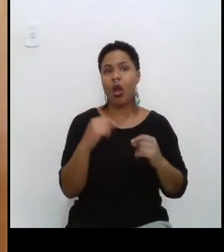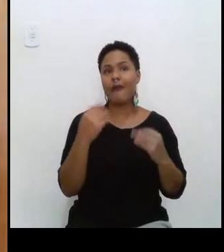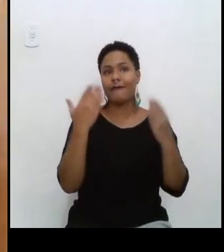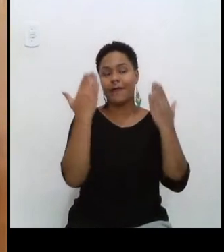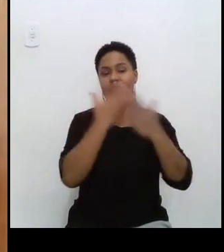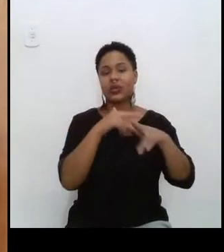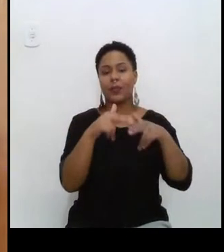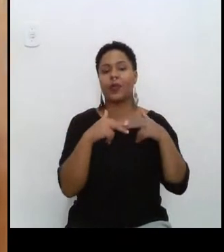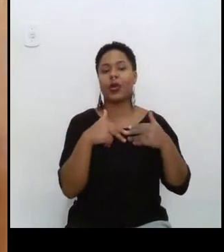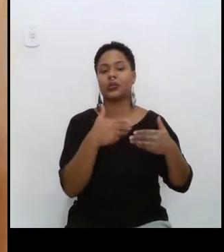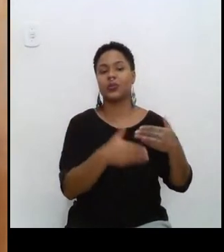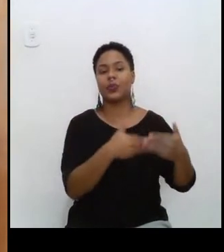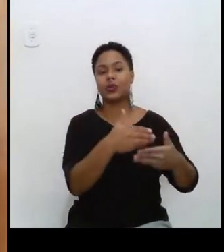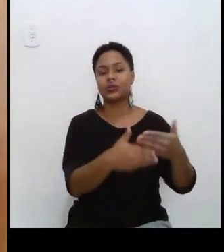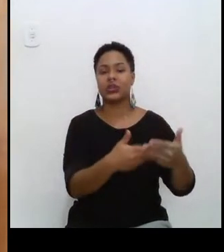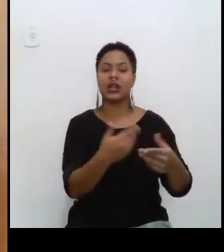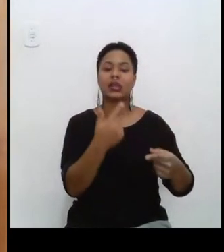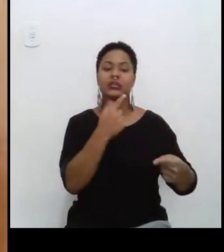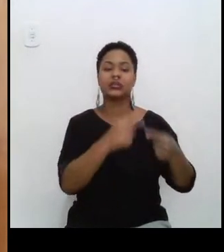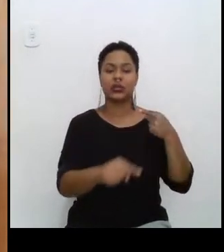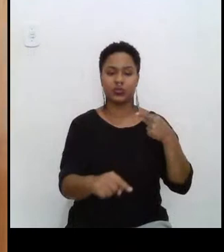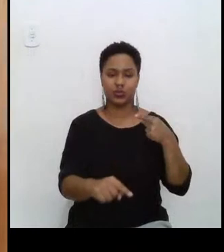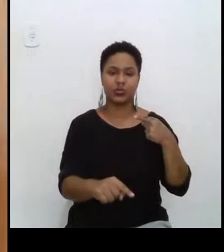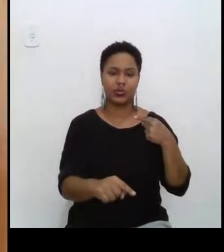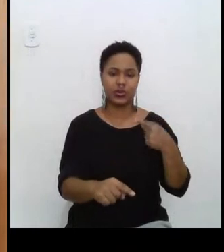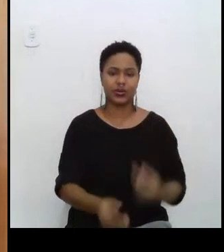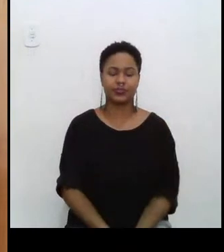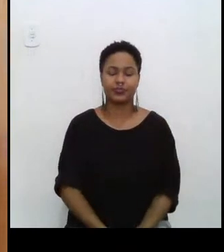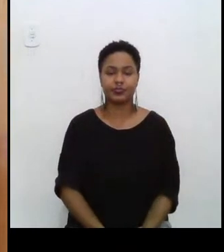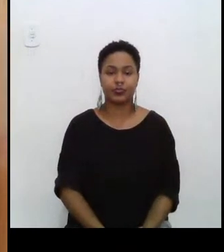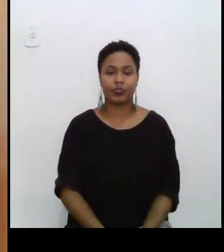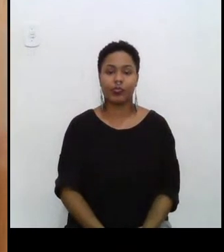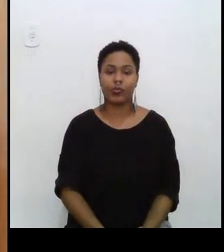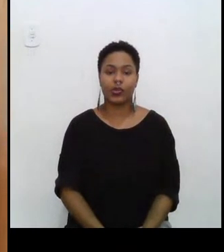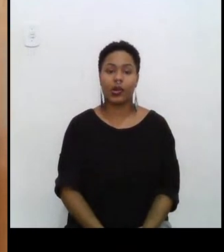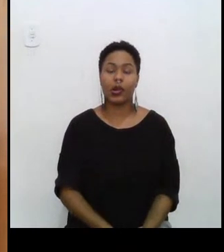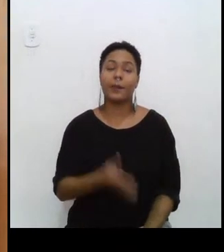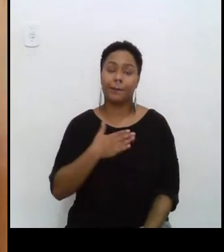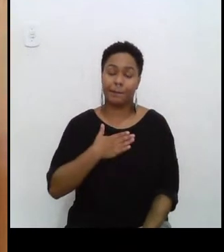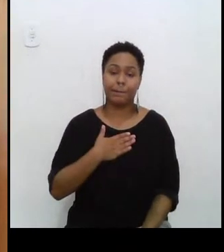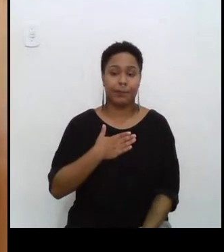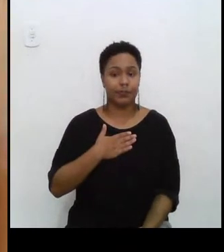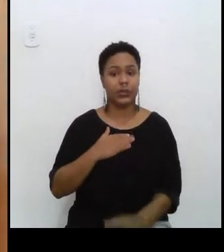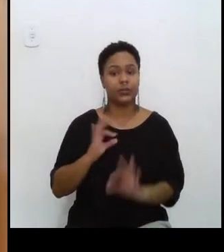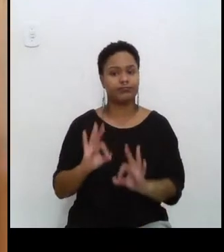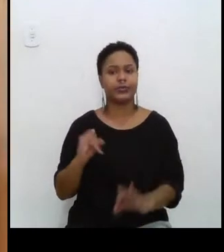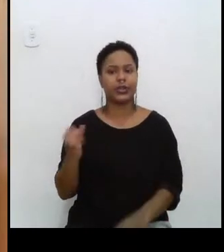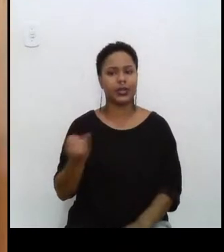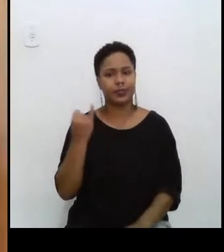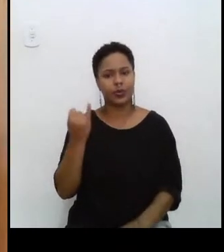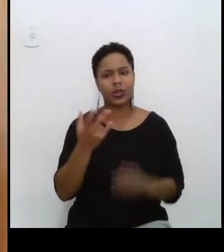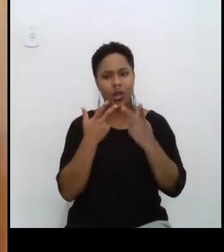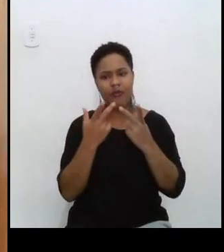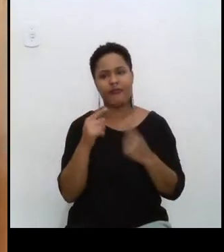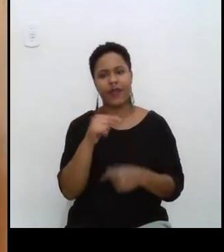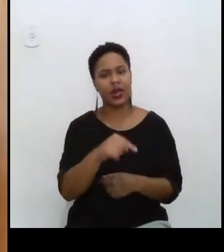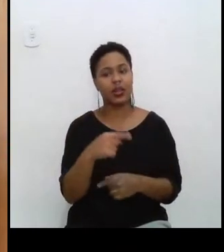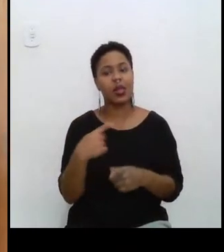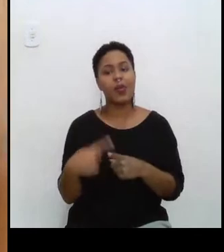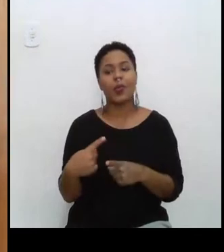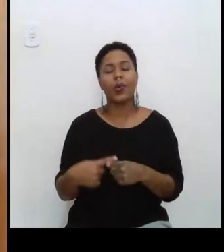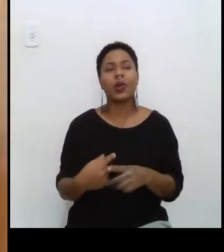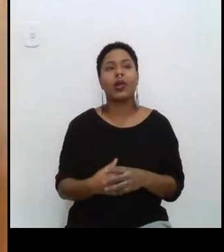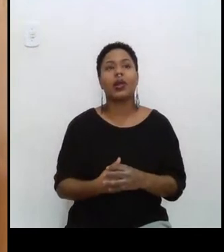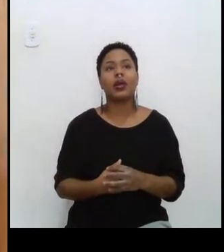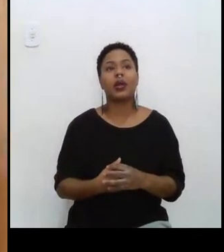herói manda para mim importante Nacional não porque corretamente para é é só presentación entre a barra O que é